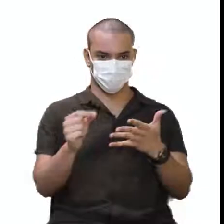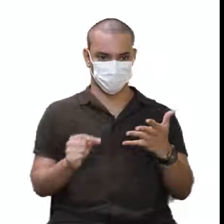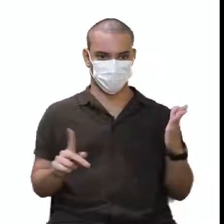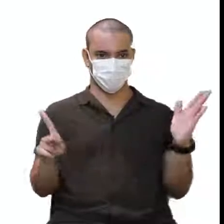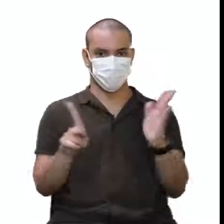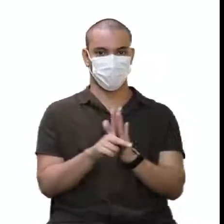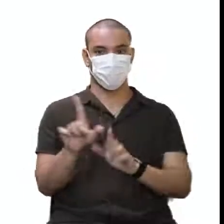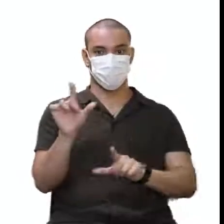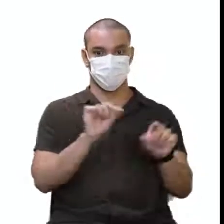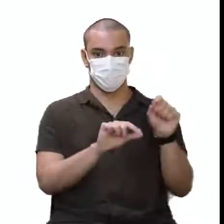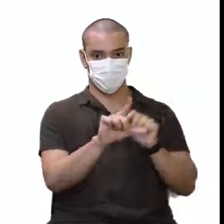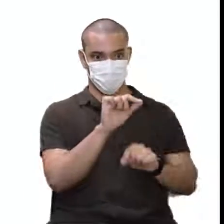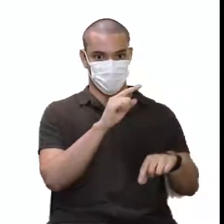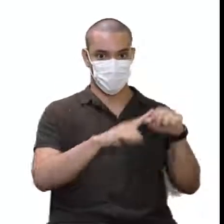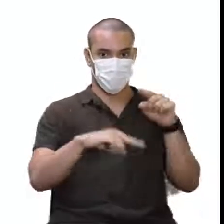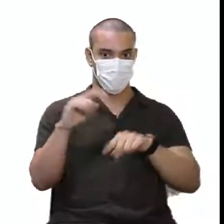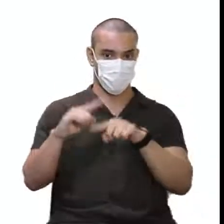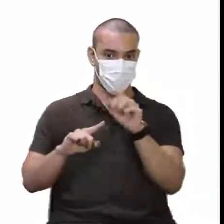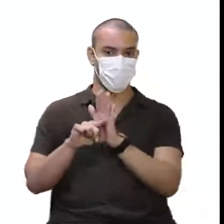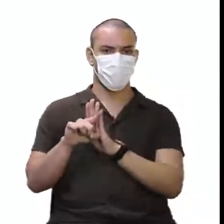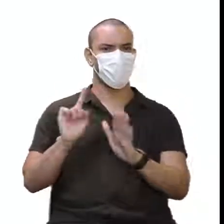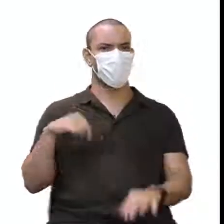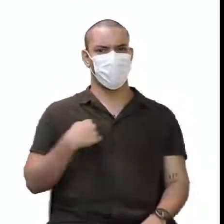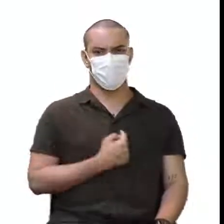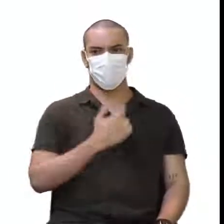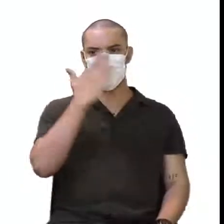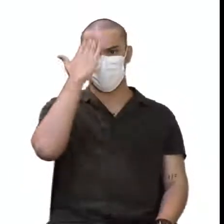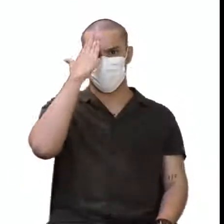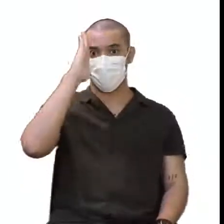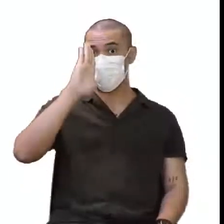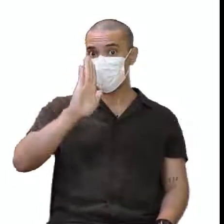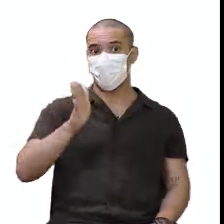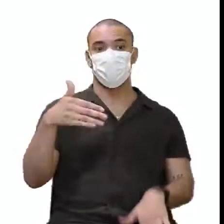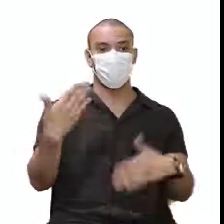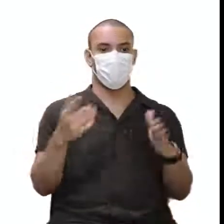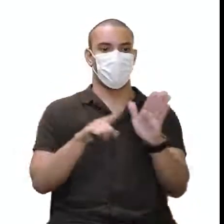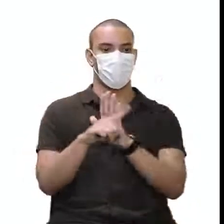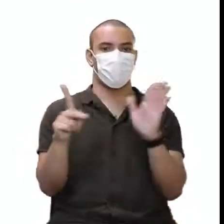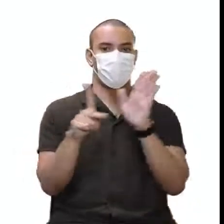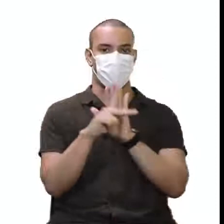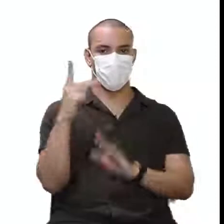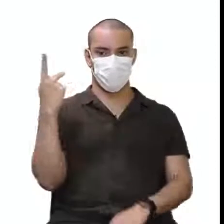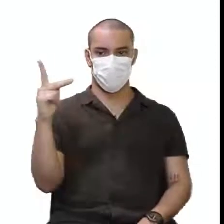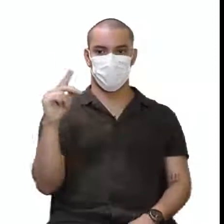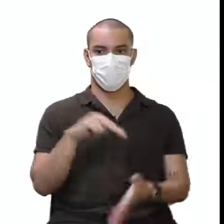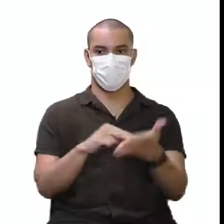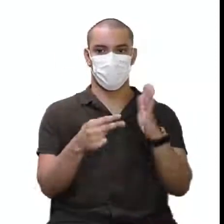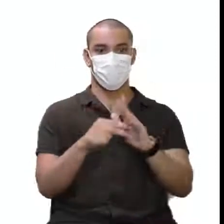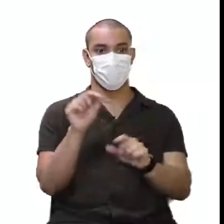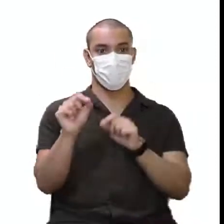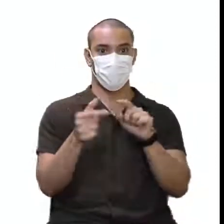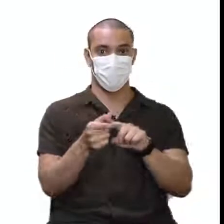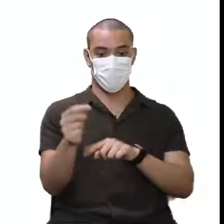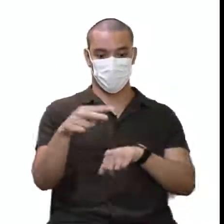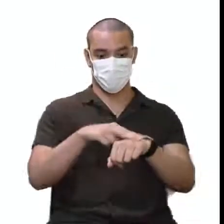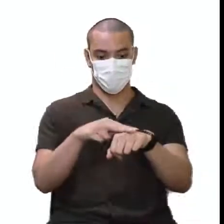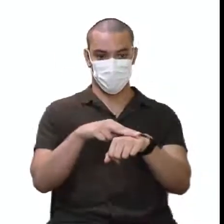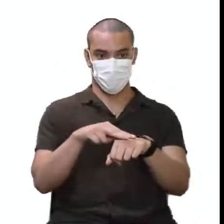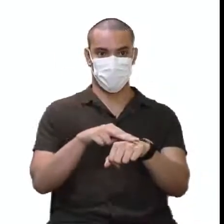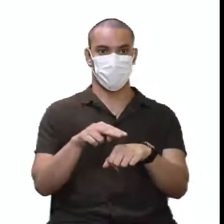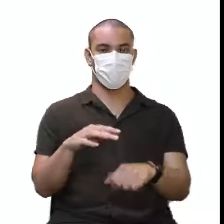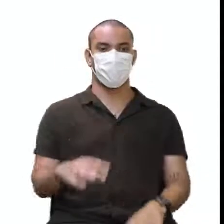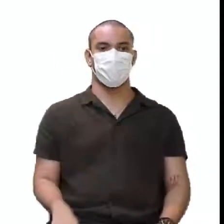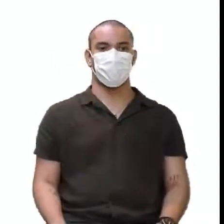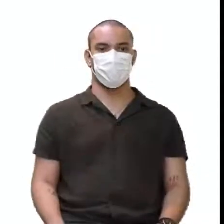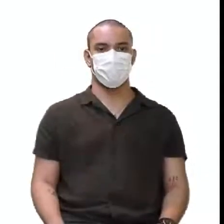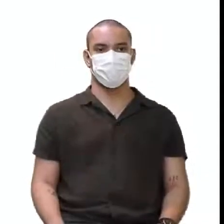para a escolha do seu material de pesquisa. Nós sabemos já qual é a fonte de pesquisa dele, que era uma leguminosa, que é Pisum